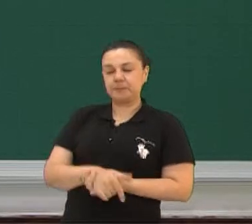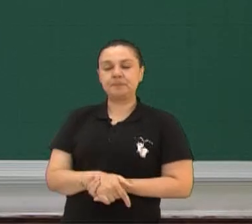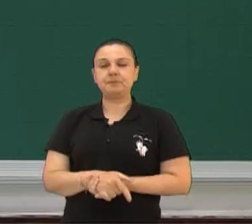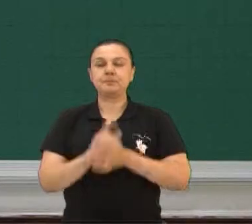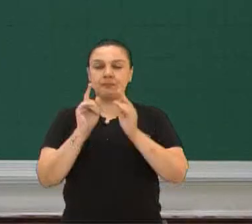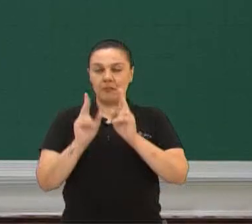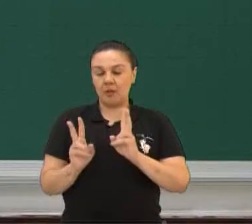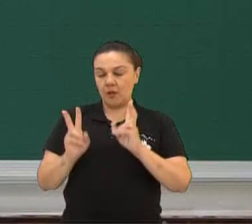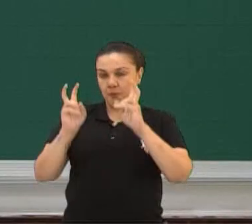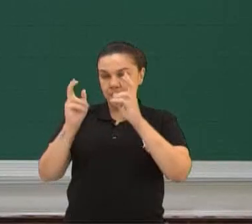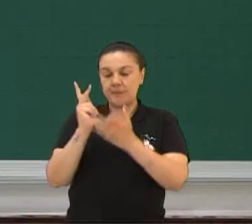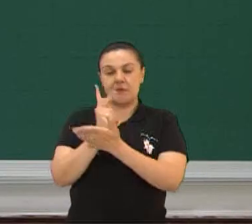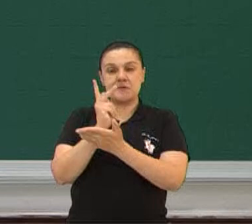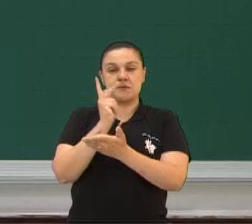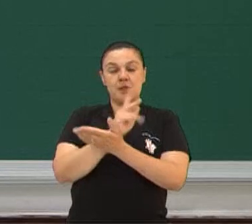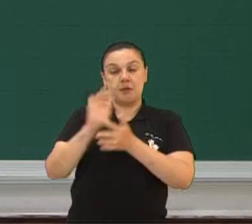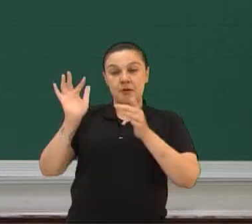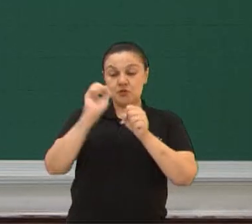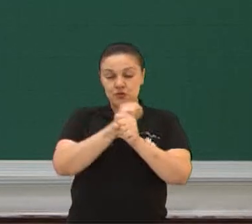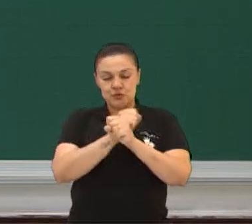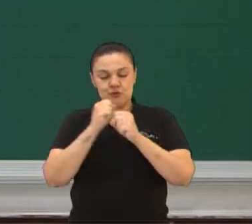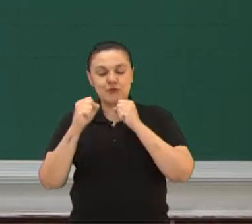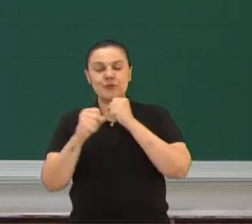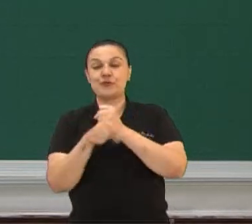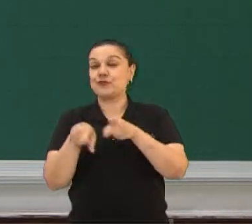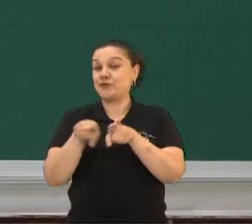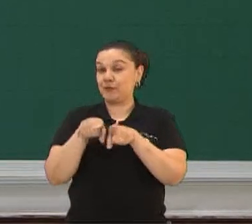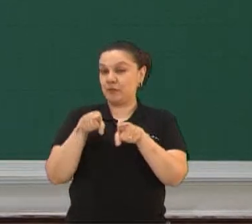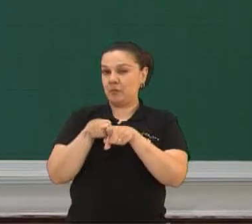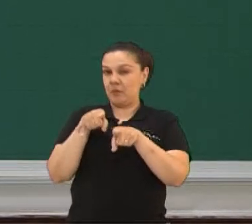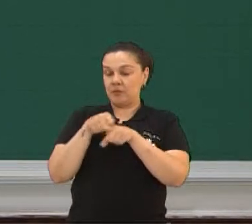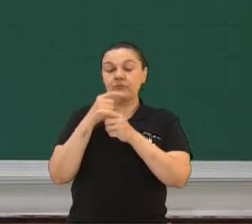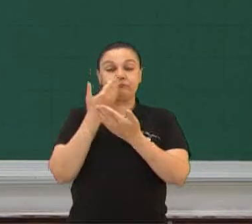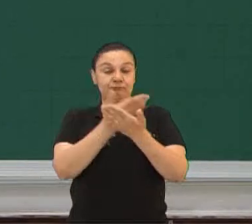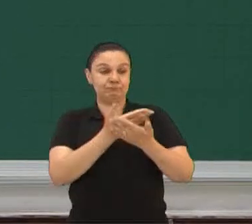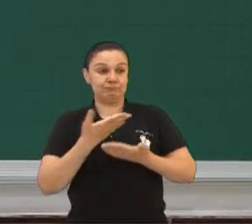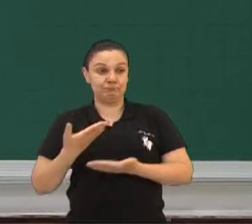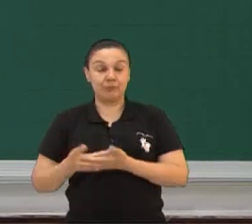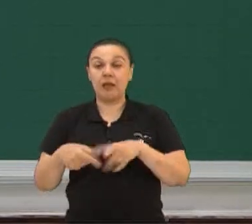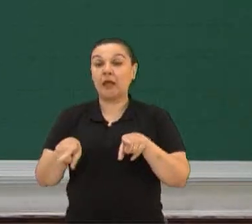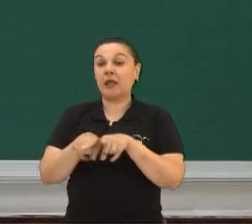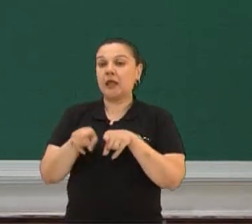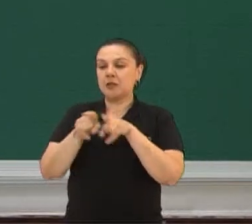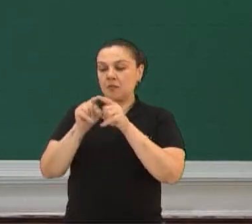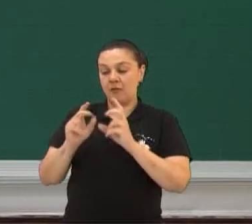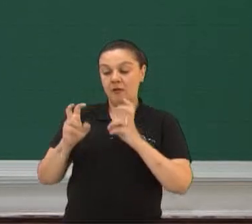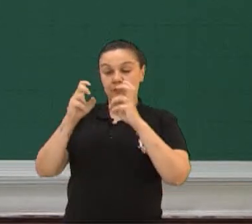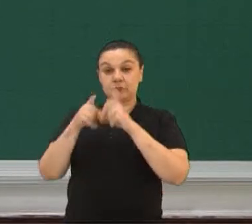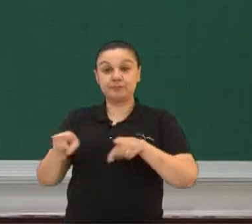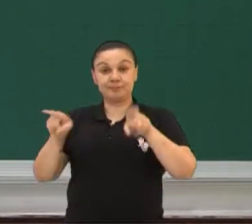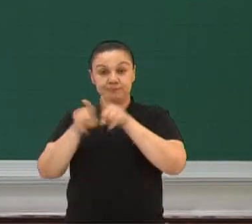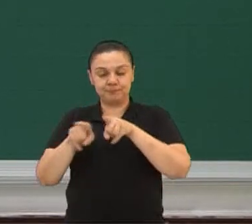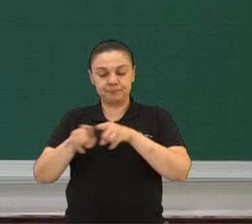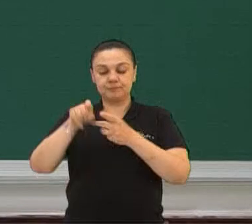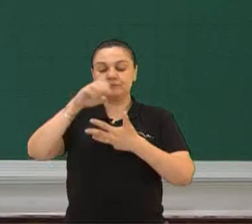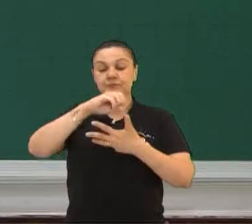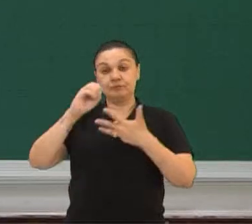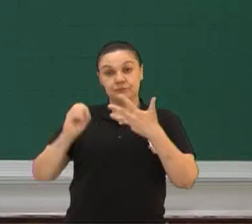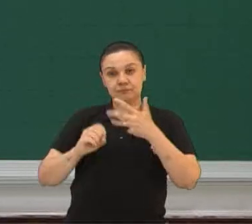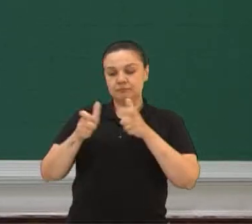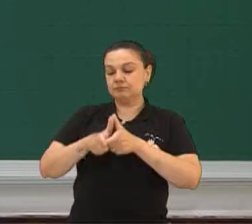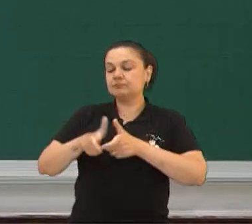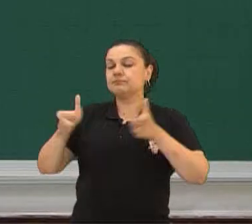um tema que aparece aí na disciplina de Sociologia também. Também, né, professor, é um tema muito recorrente no Enem, na maioria